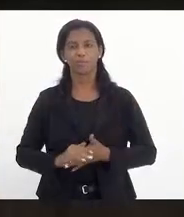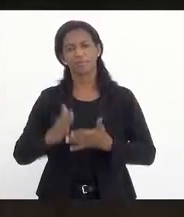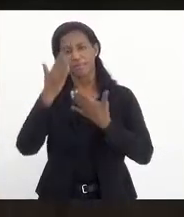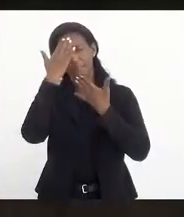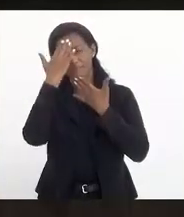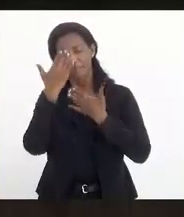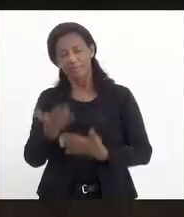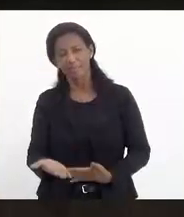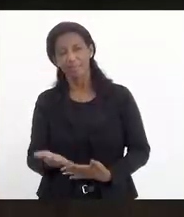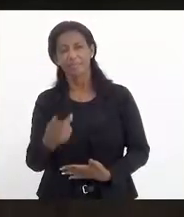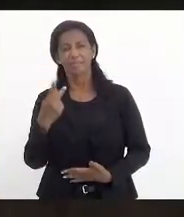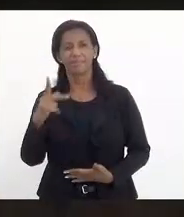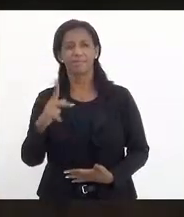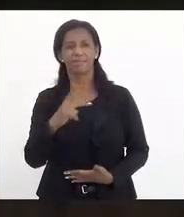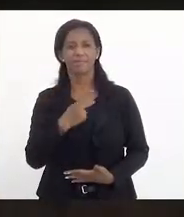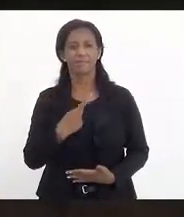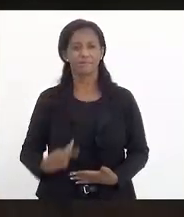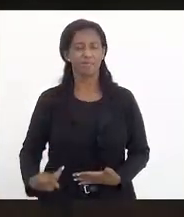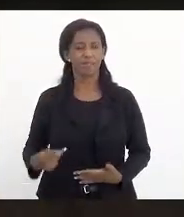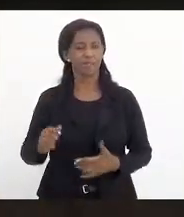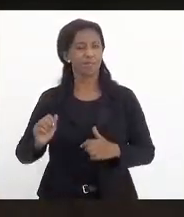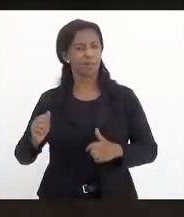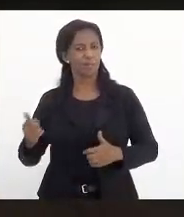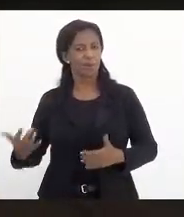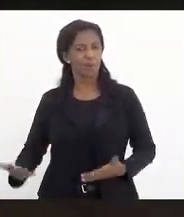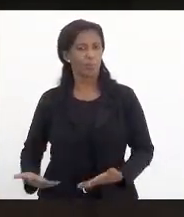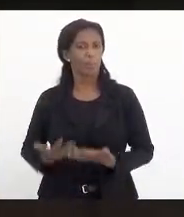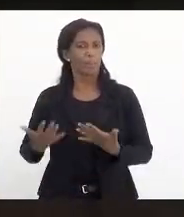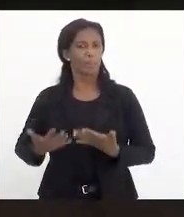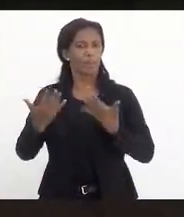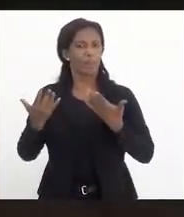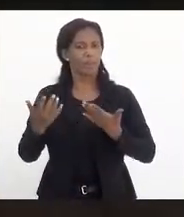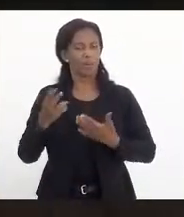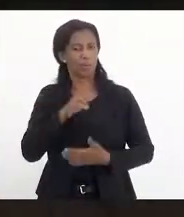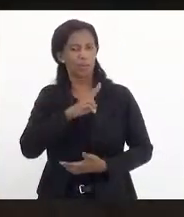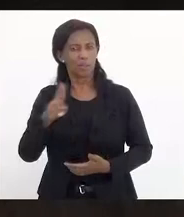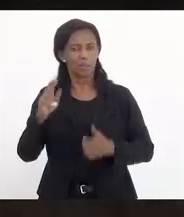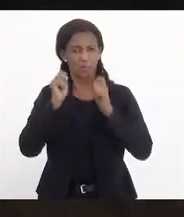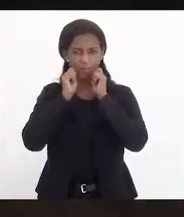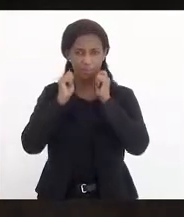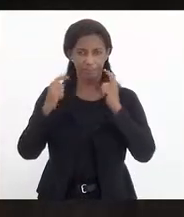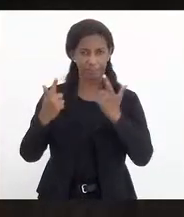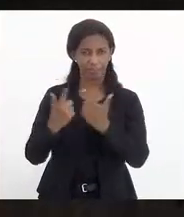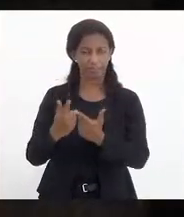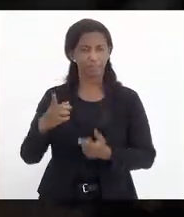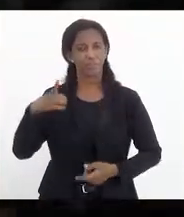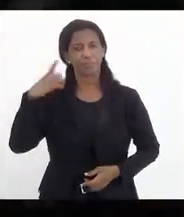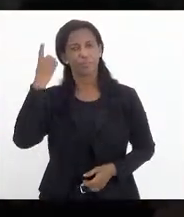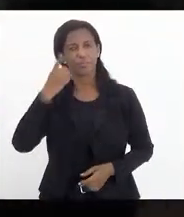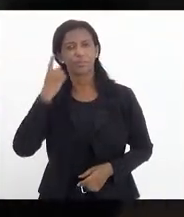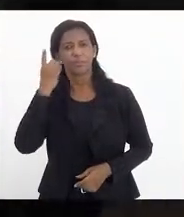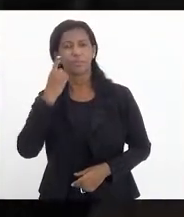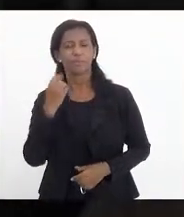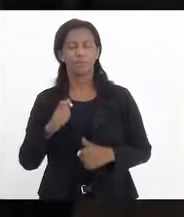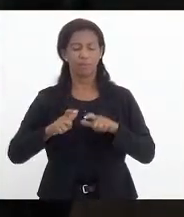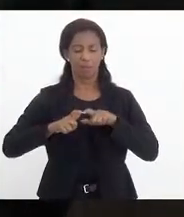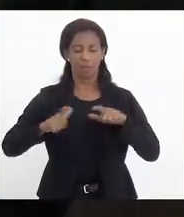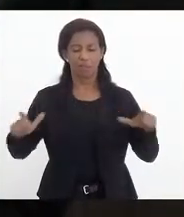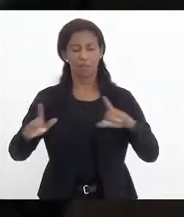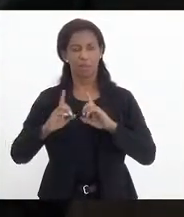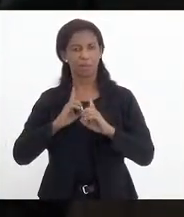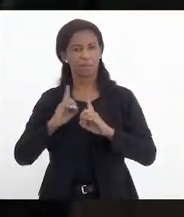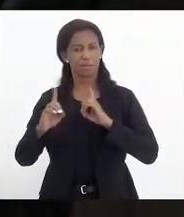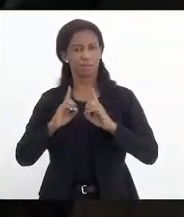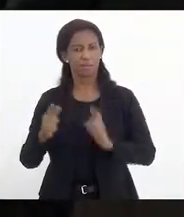agradecer Vossa Excelência pelo empenho de, em nome da Casa e do Parlamento, ampliar essa discussão